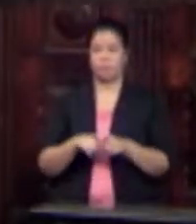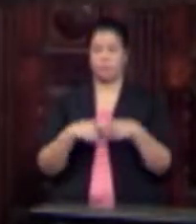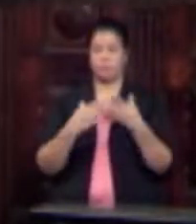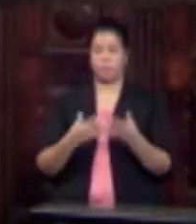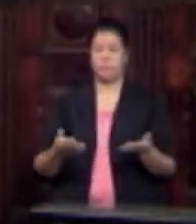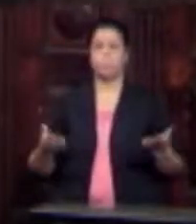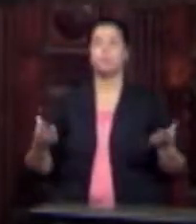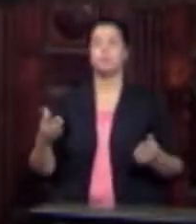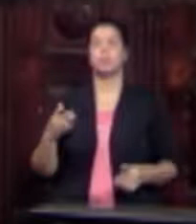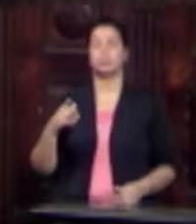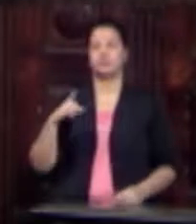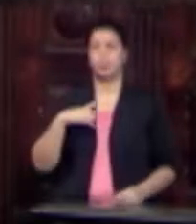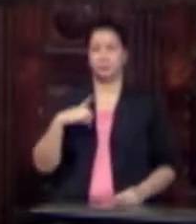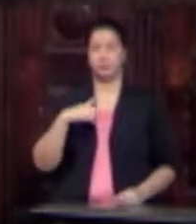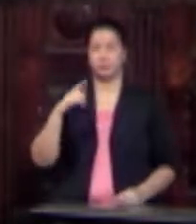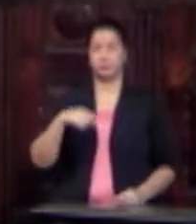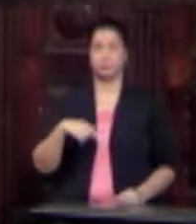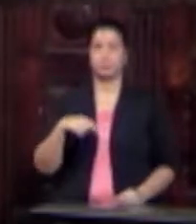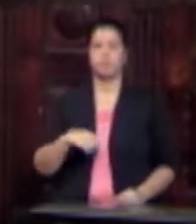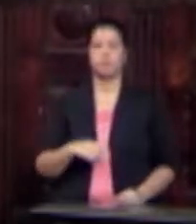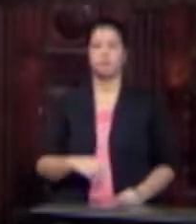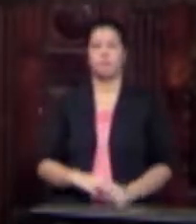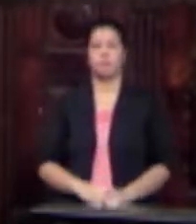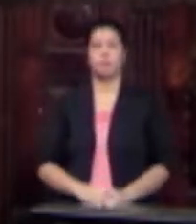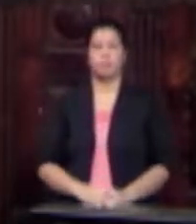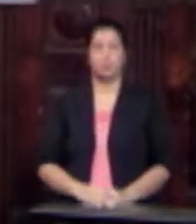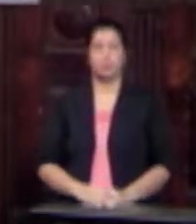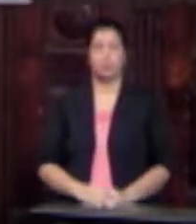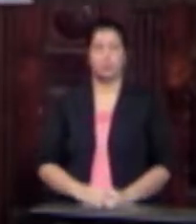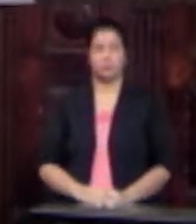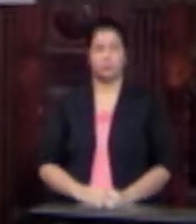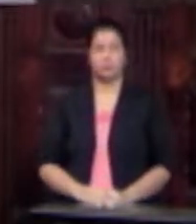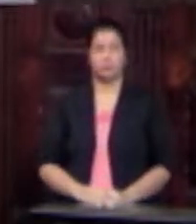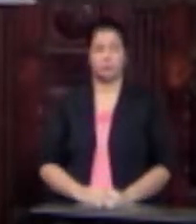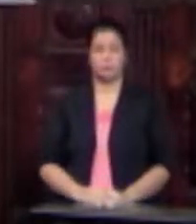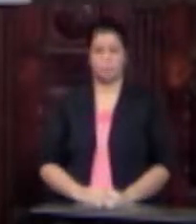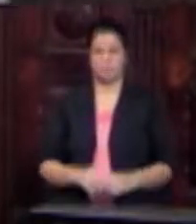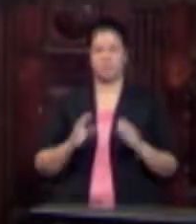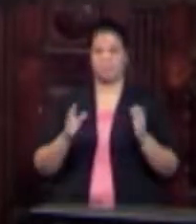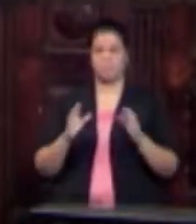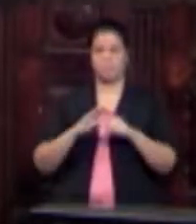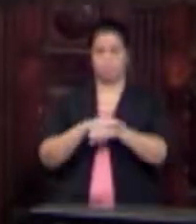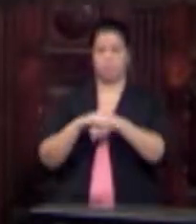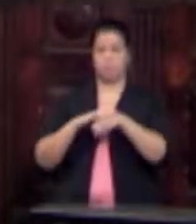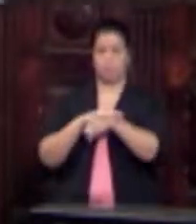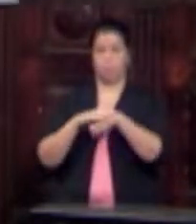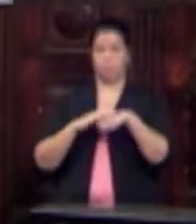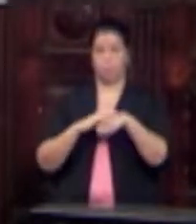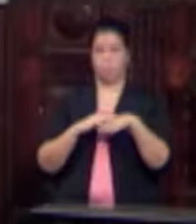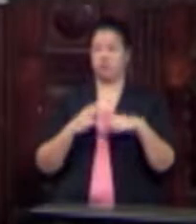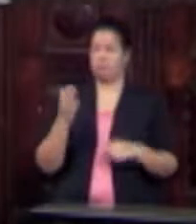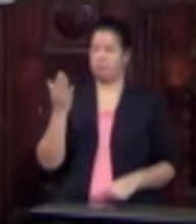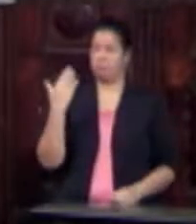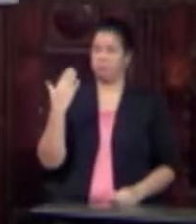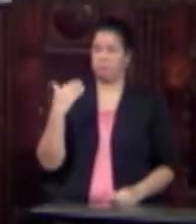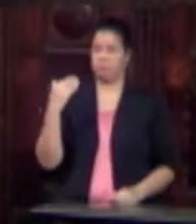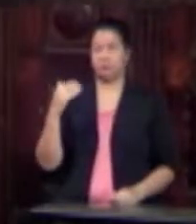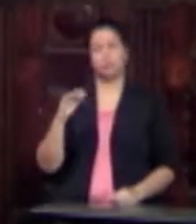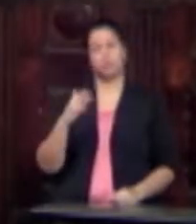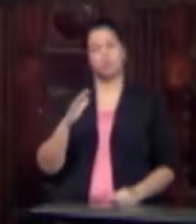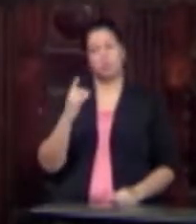senhoras e senhores deputados, eu conversava há um minuto